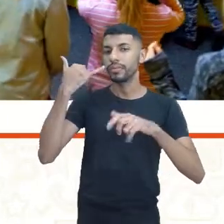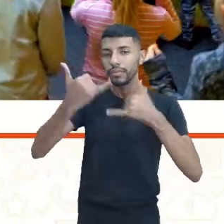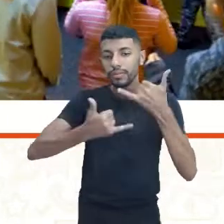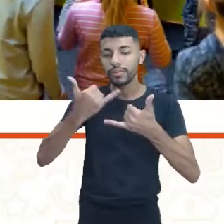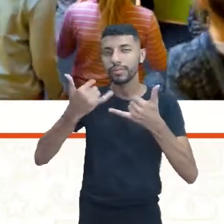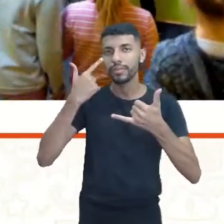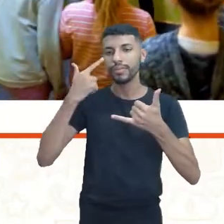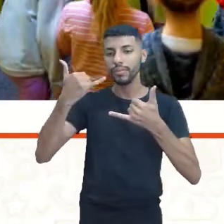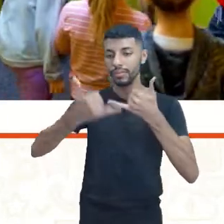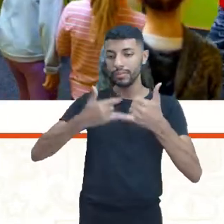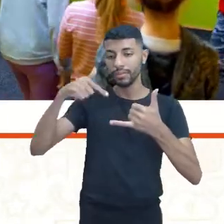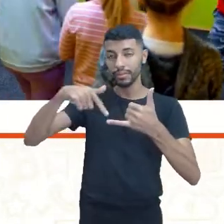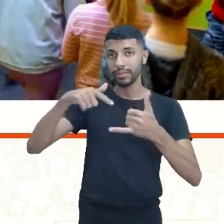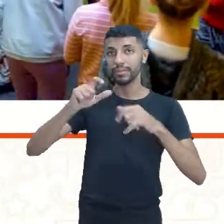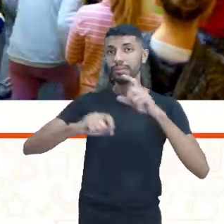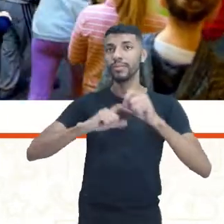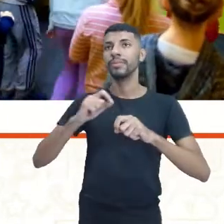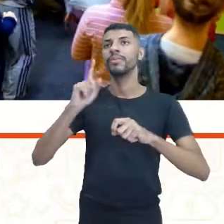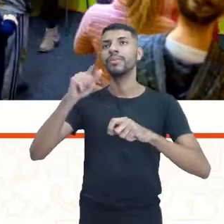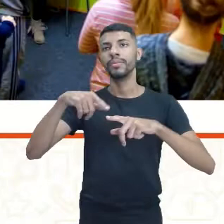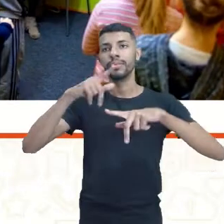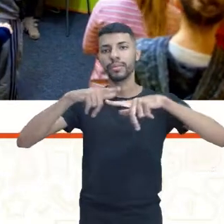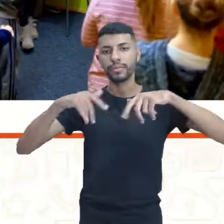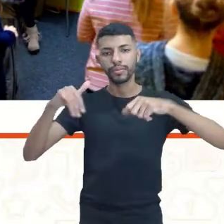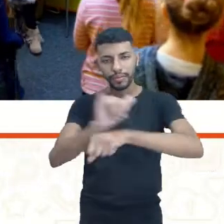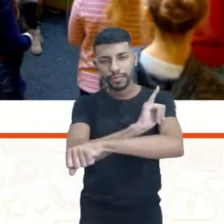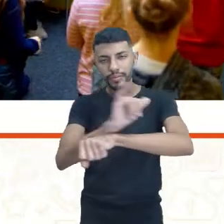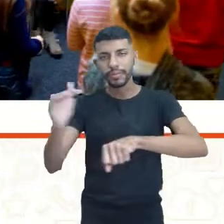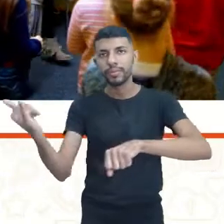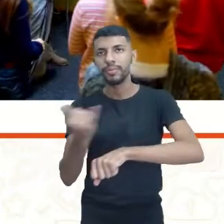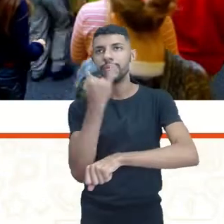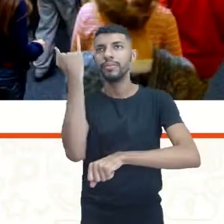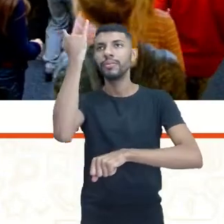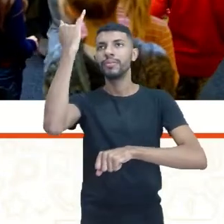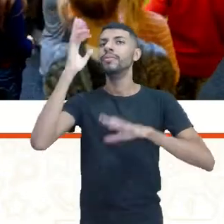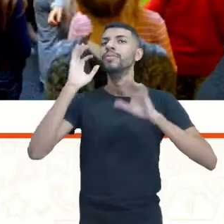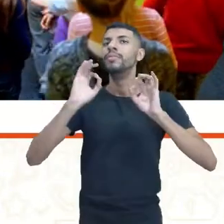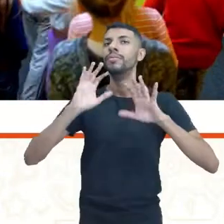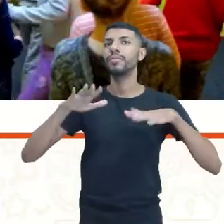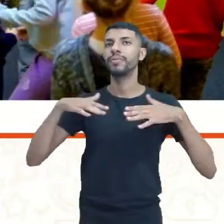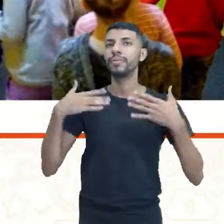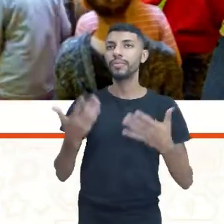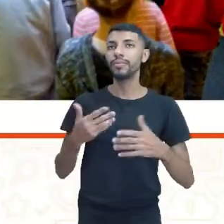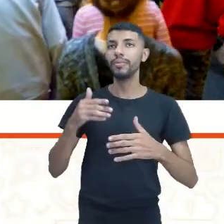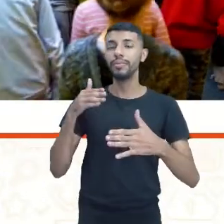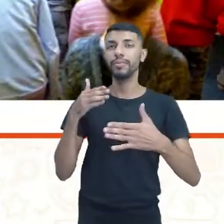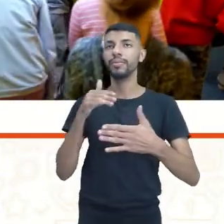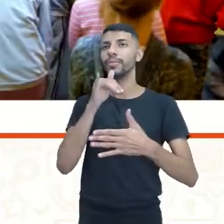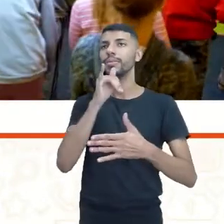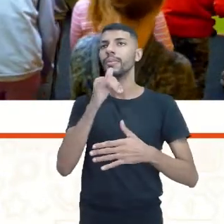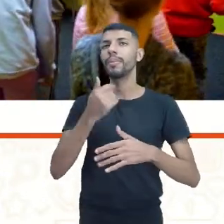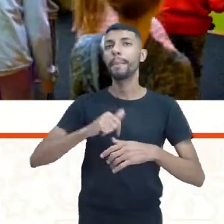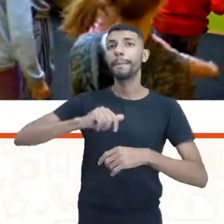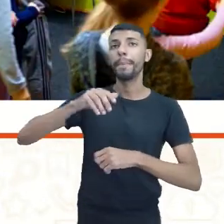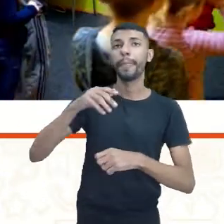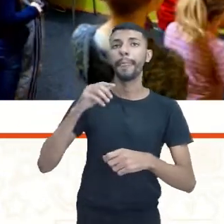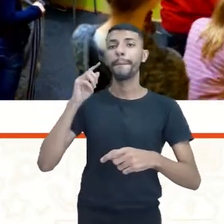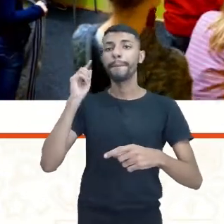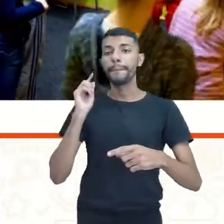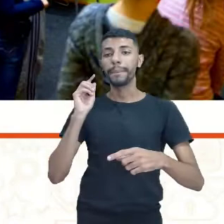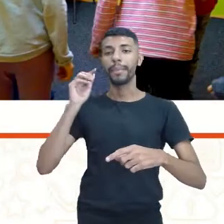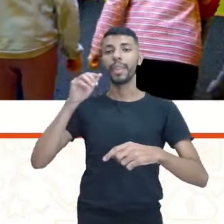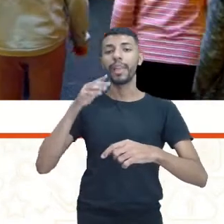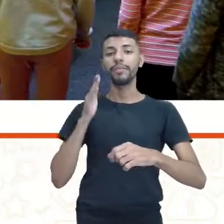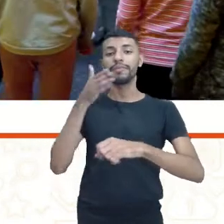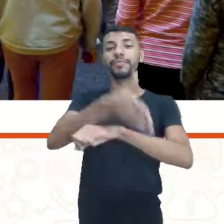jogos e as brincadeiras são recursos e são estratégias importantes para eles. Eles interrompem, né, os outros o tempo todo.